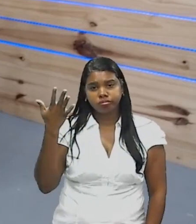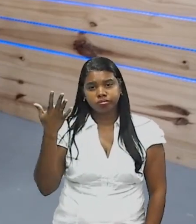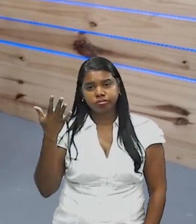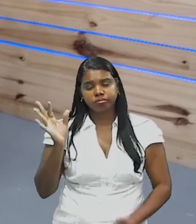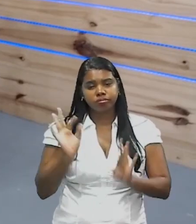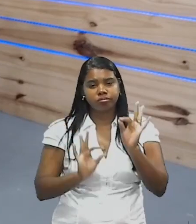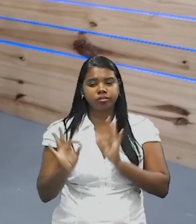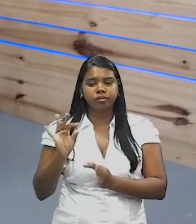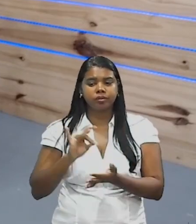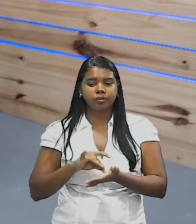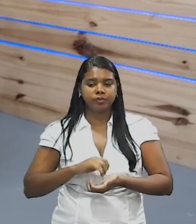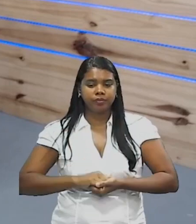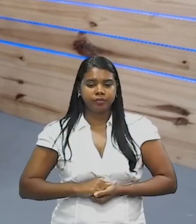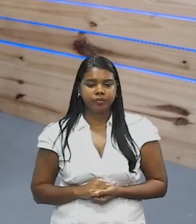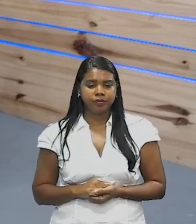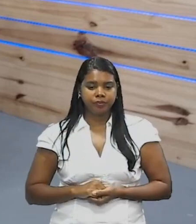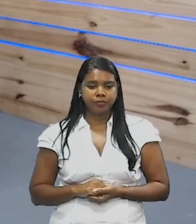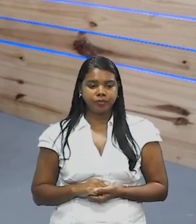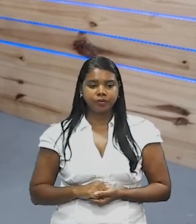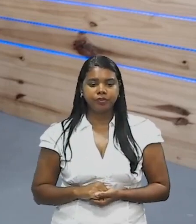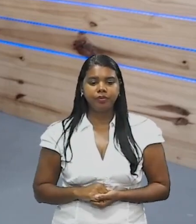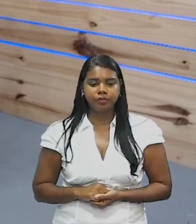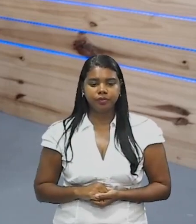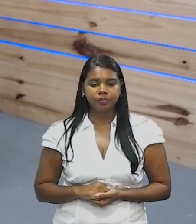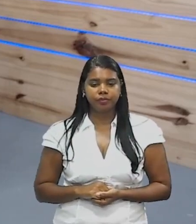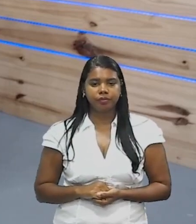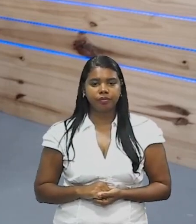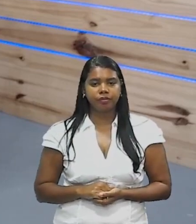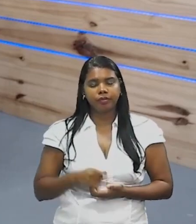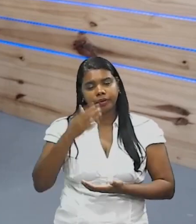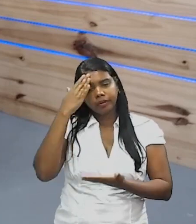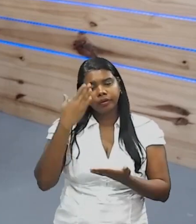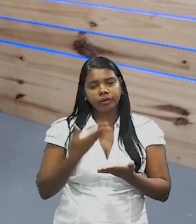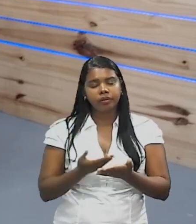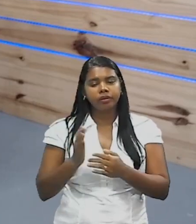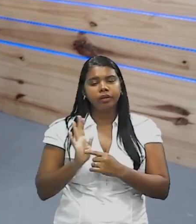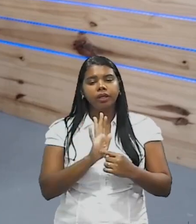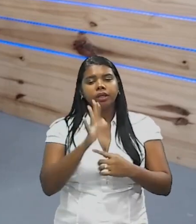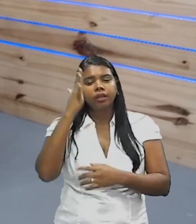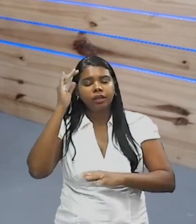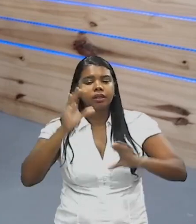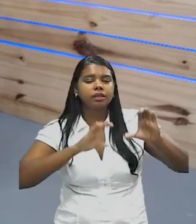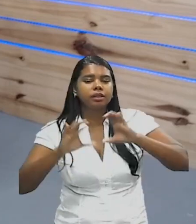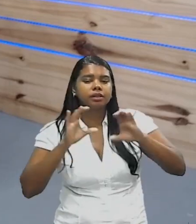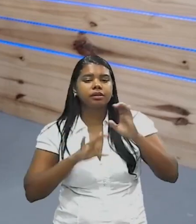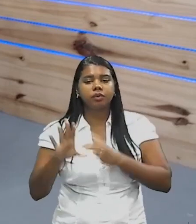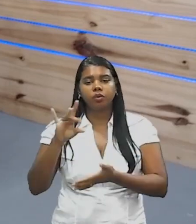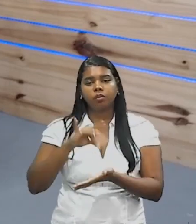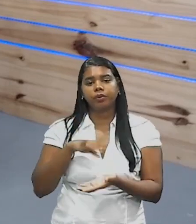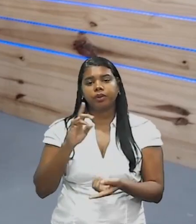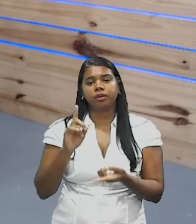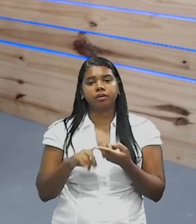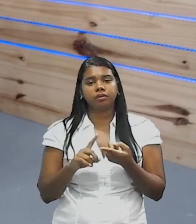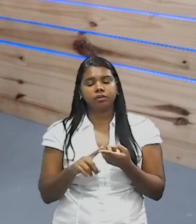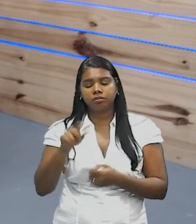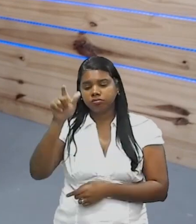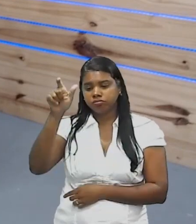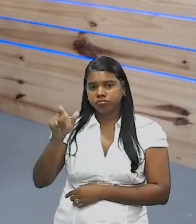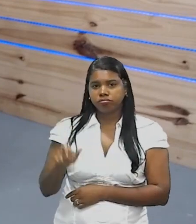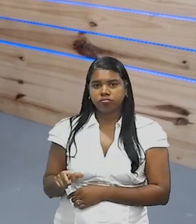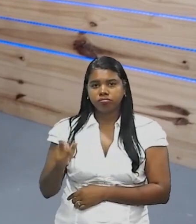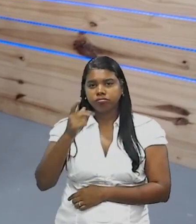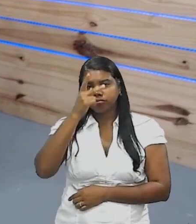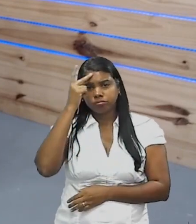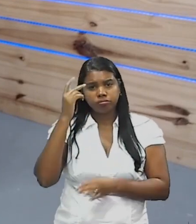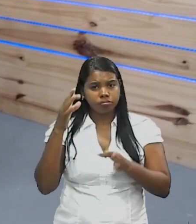prontidão. E eu acho que os benefícios do marketing é saber comunicar, né? Saber comunicar para o cliente, com